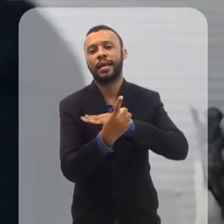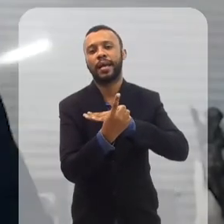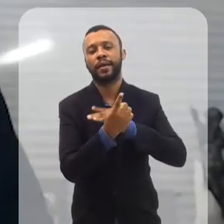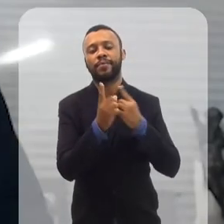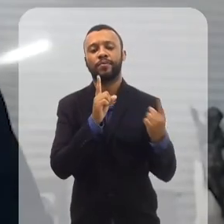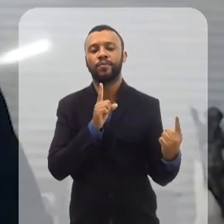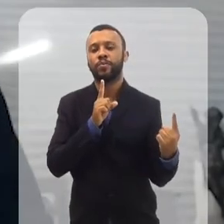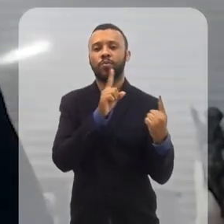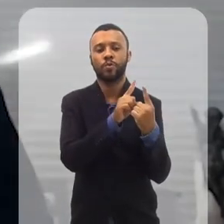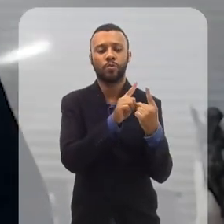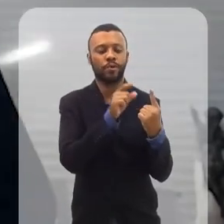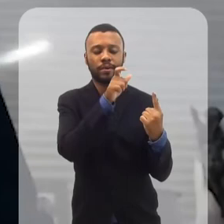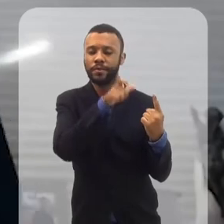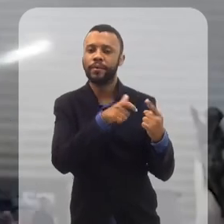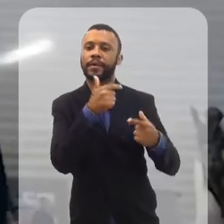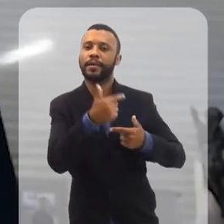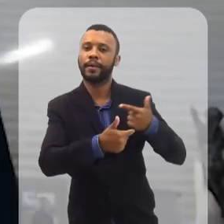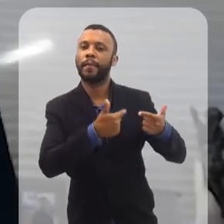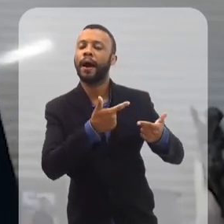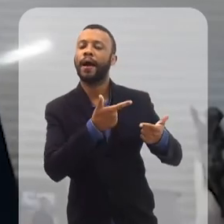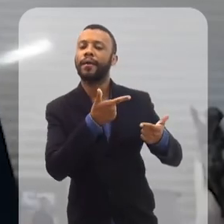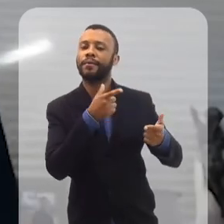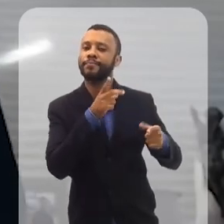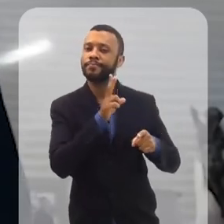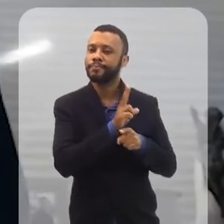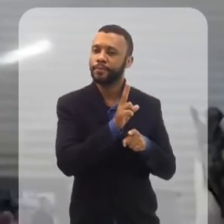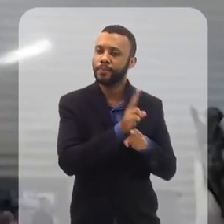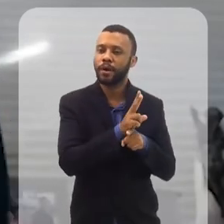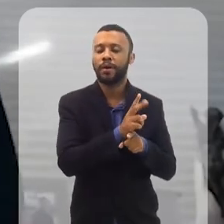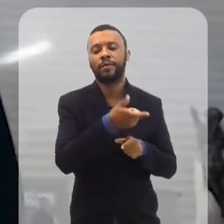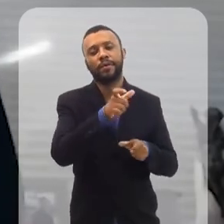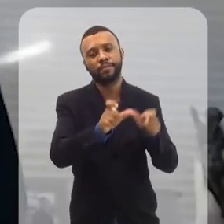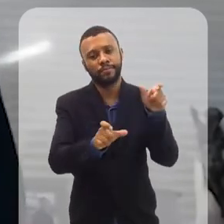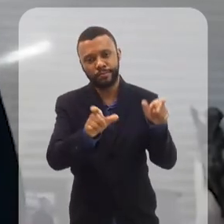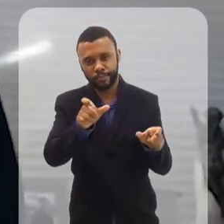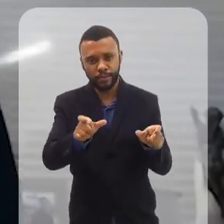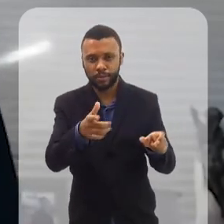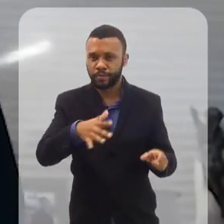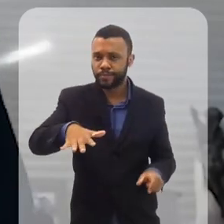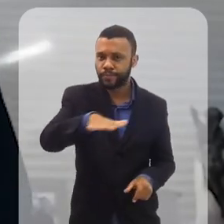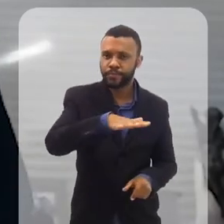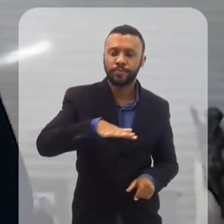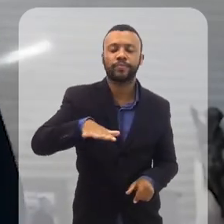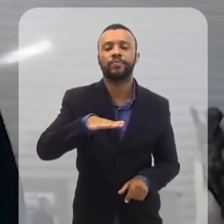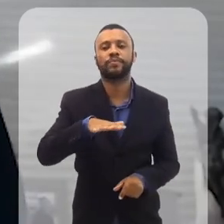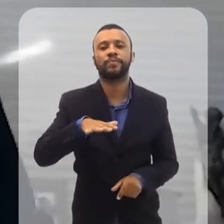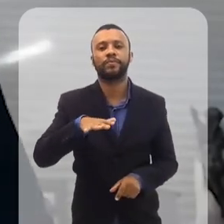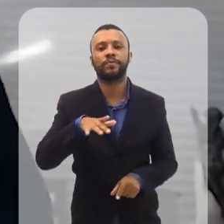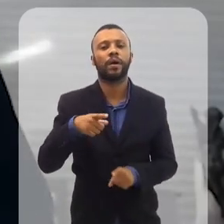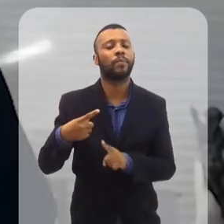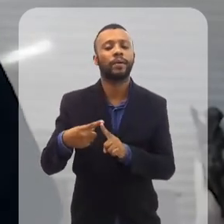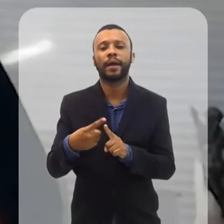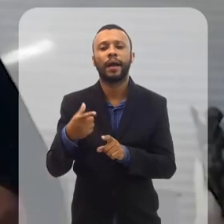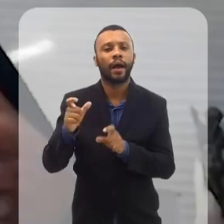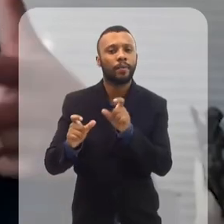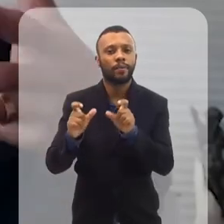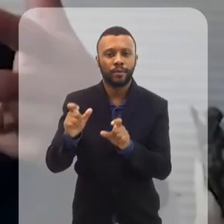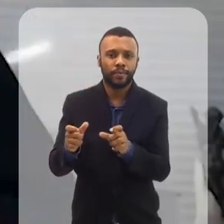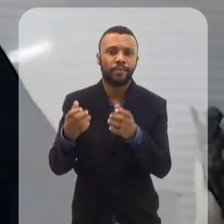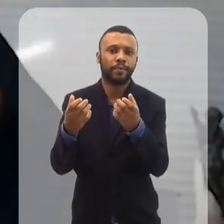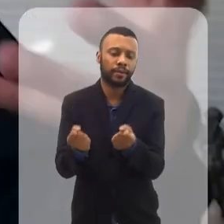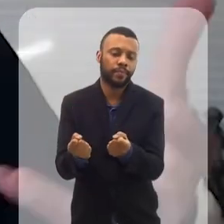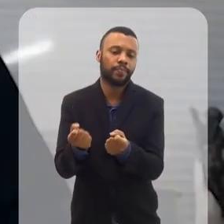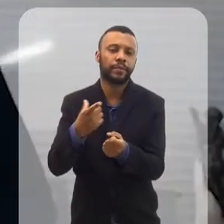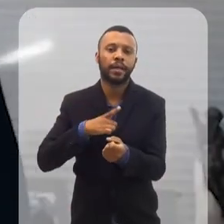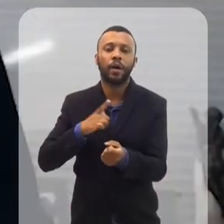teu cliente, de quem é aquele que você presta serviço, que são os cidadãos em si, porque